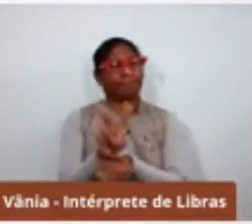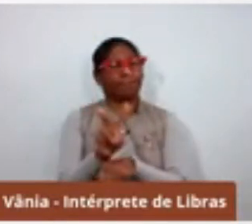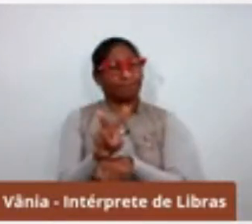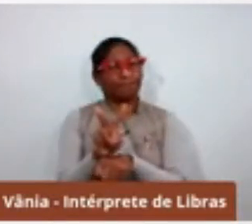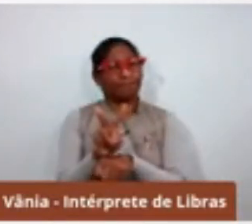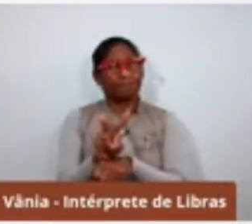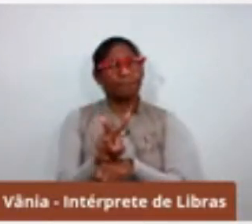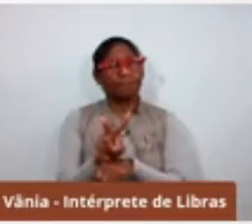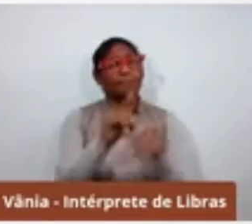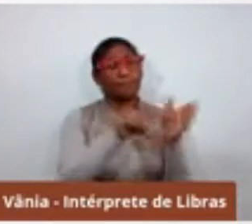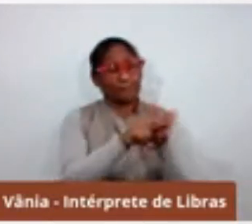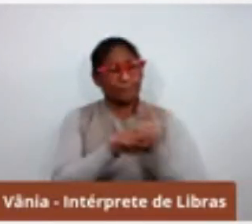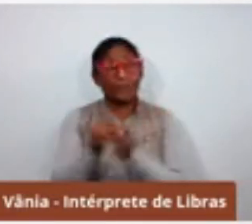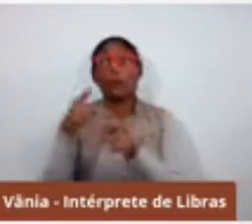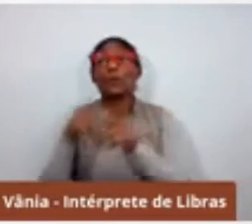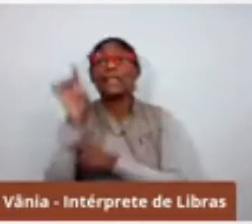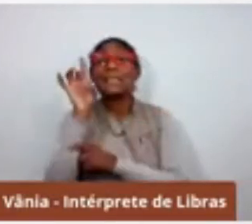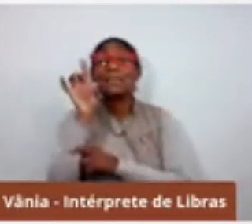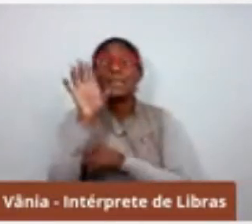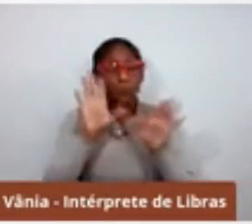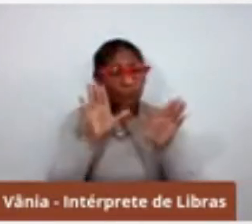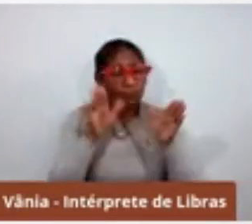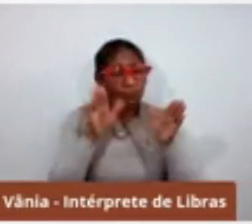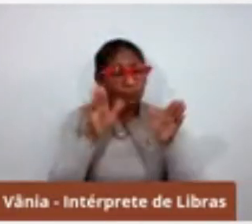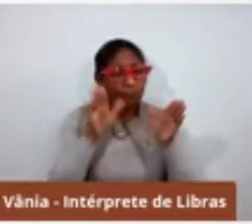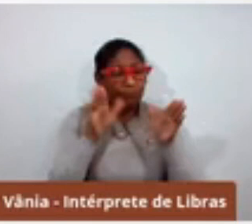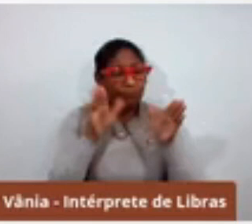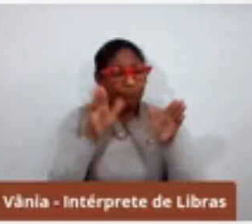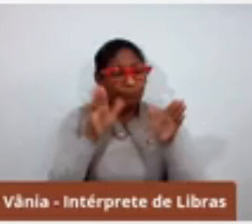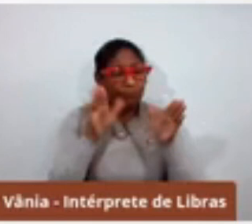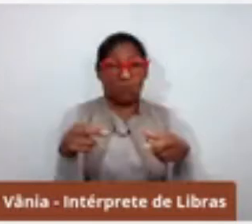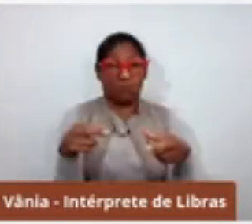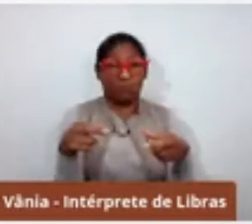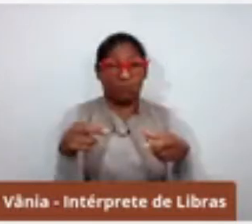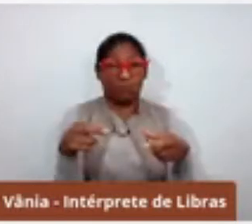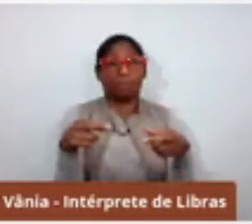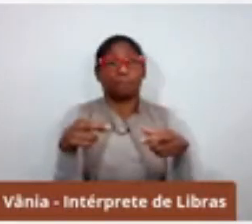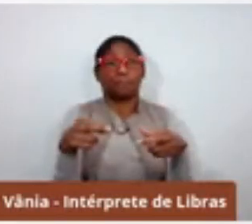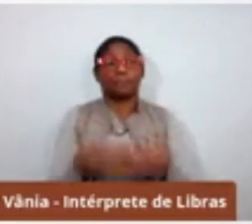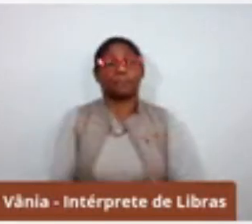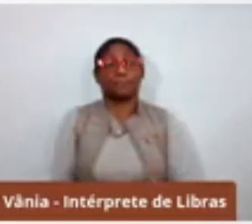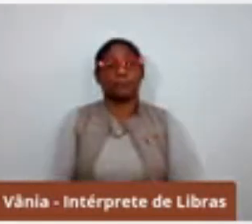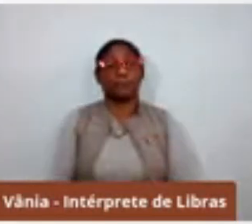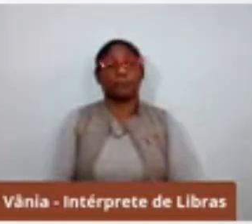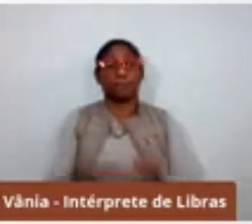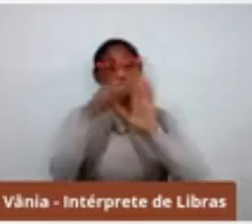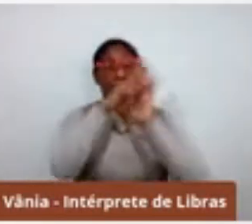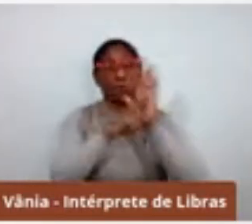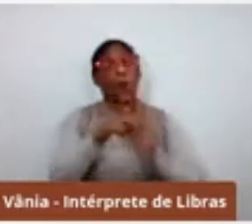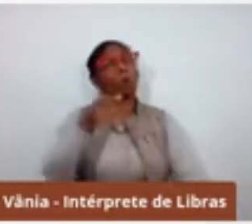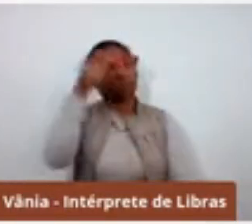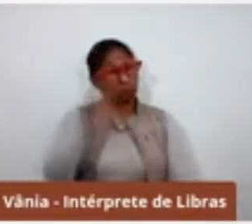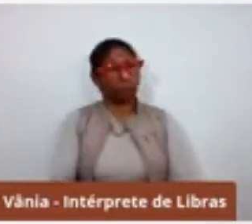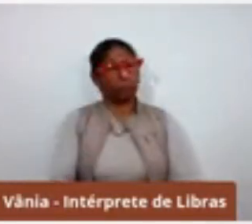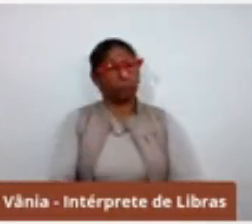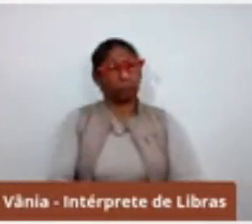analisem as especificidades do seu município, da sua região, sobre a necessidade de adotar protocolos mais rigorosos. Talvez